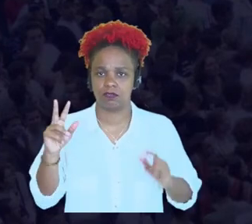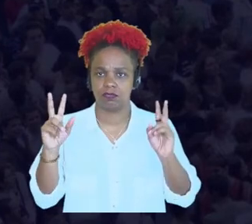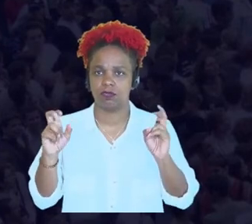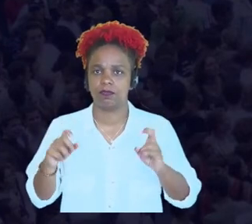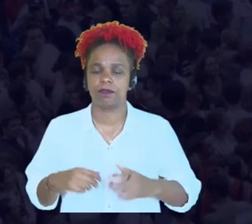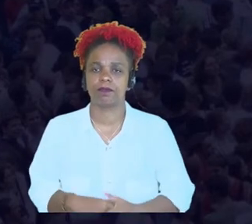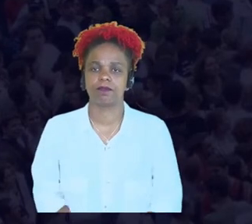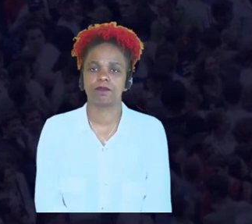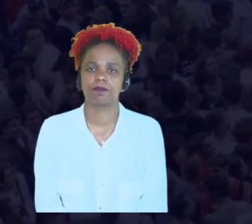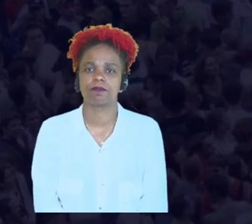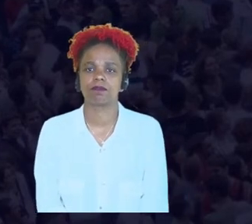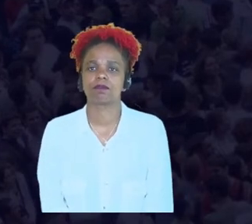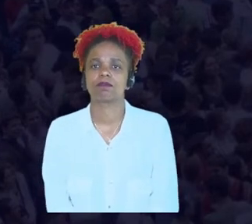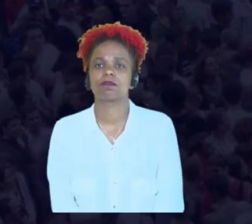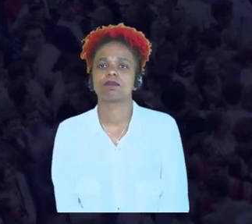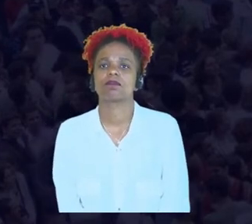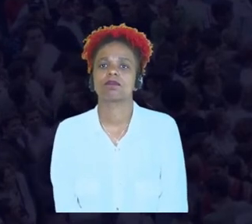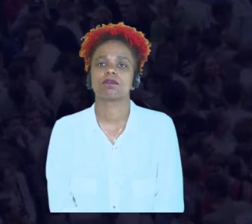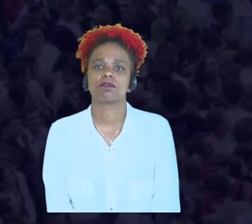Max.